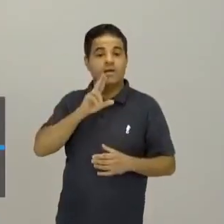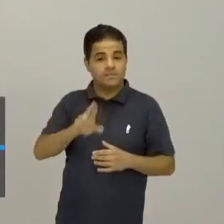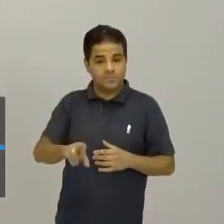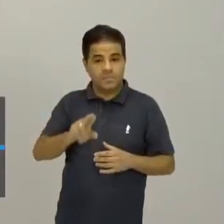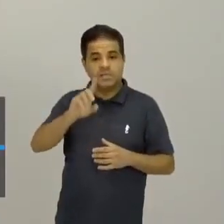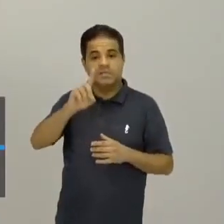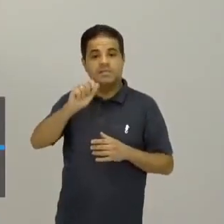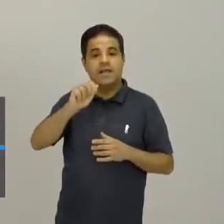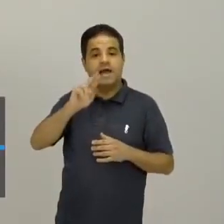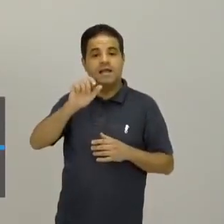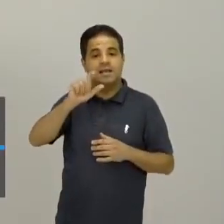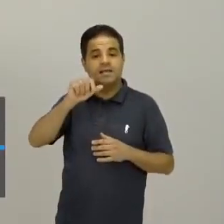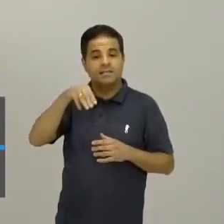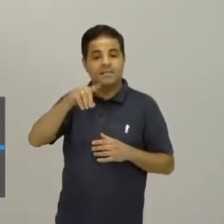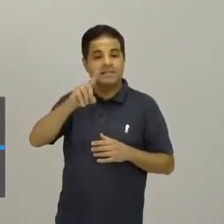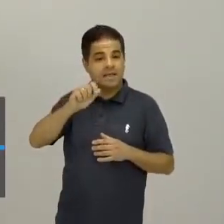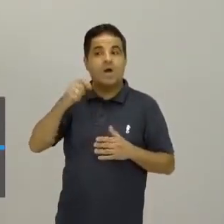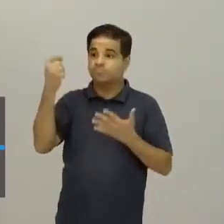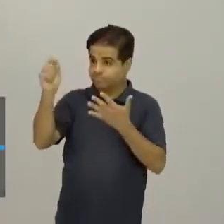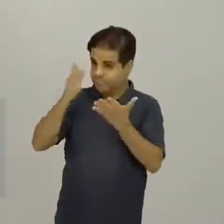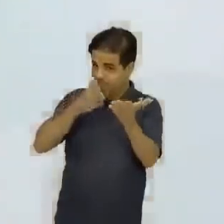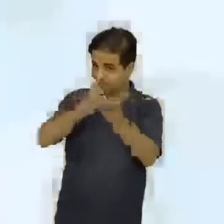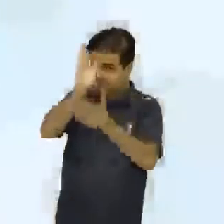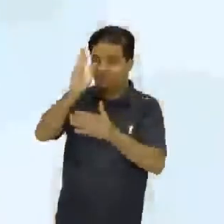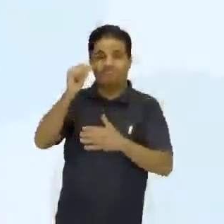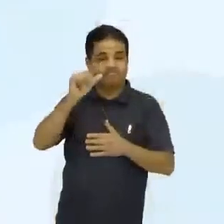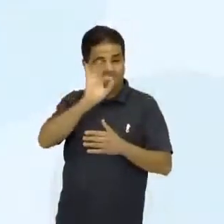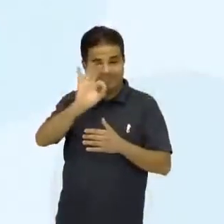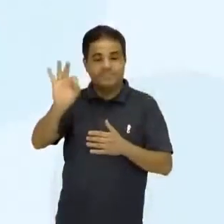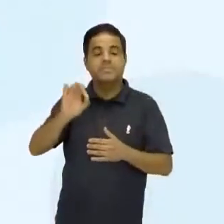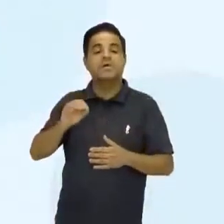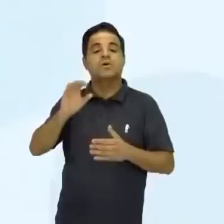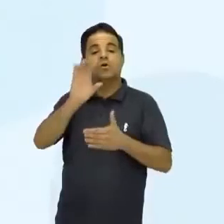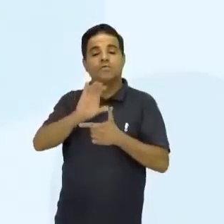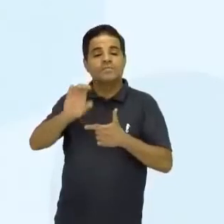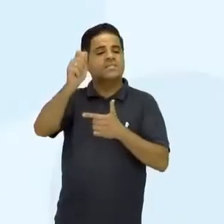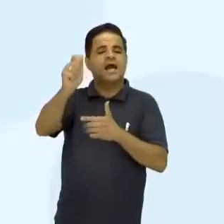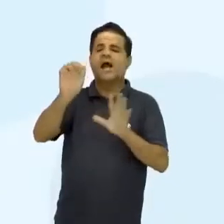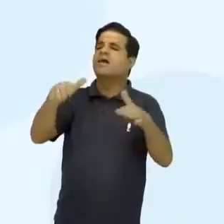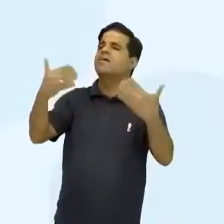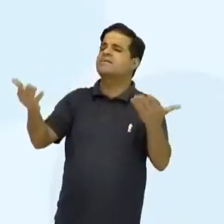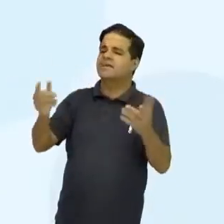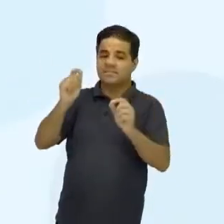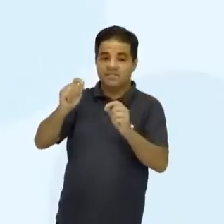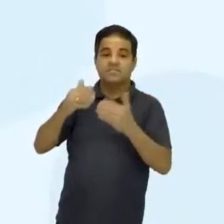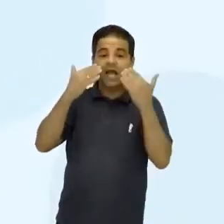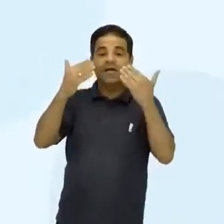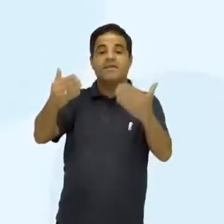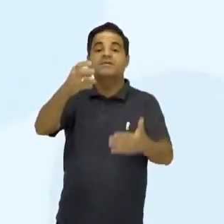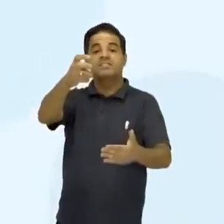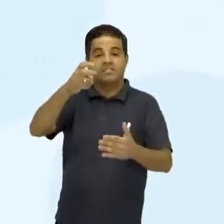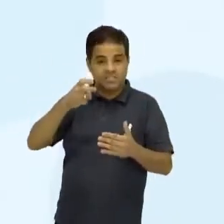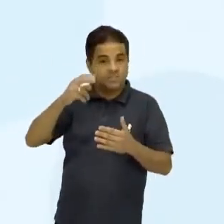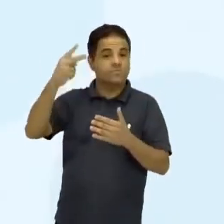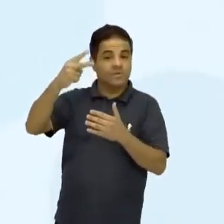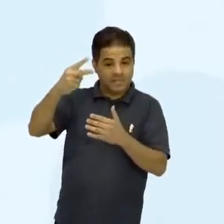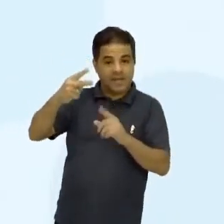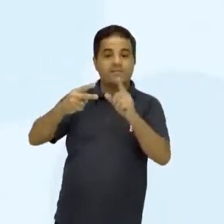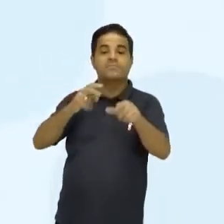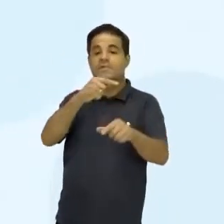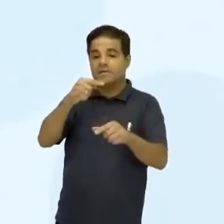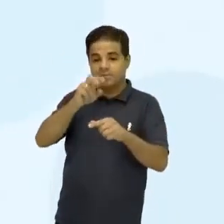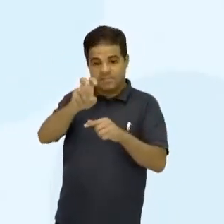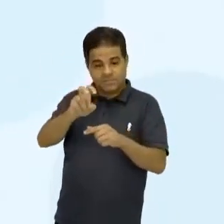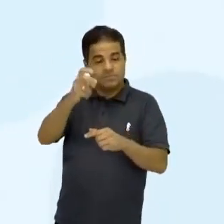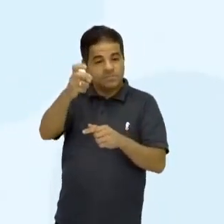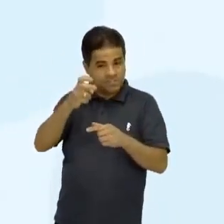de Darline também. Parabéns, Darline, você também acertou. Então vamos lá, coeficiente A, quem é mesmo? Ah, o da frente do x², menos 5x²,